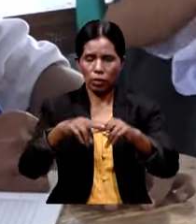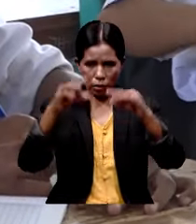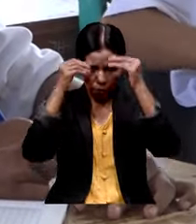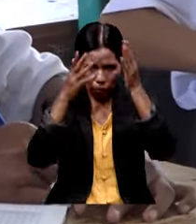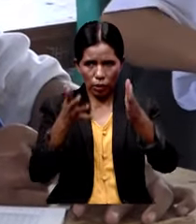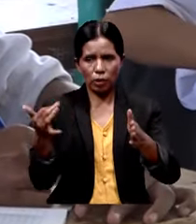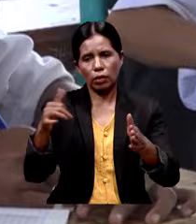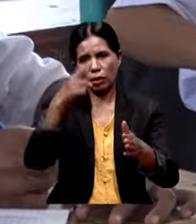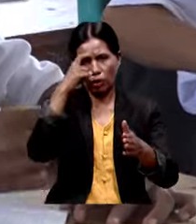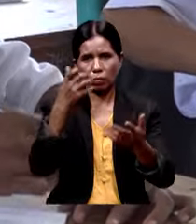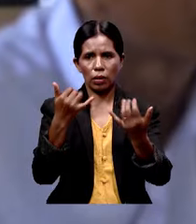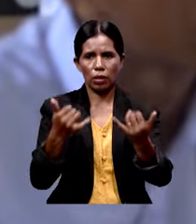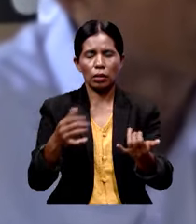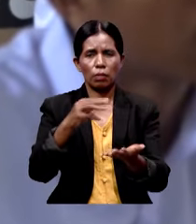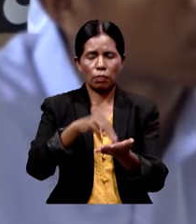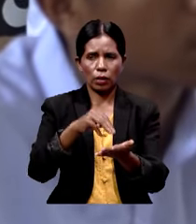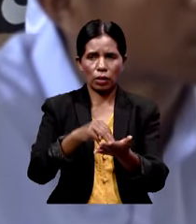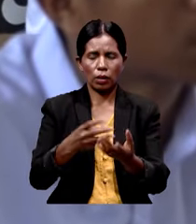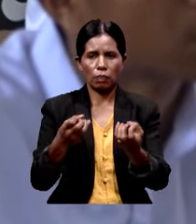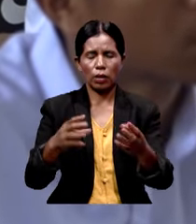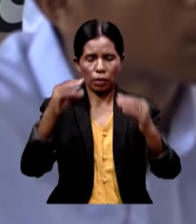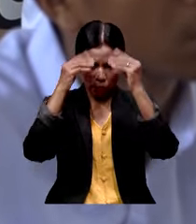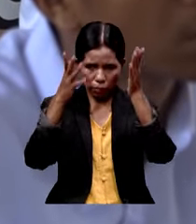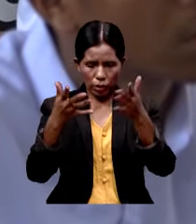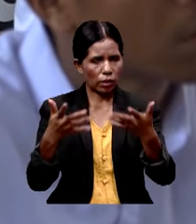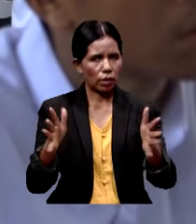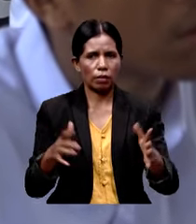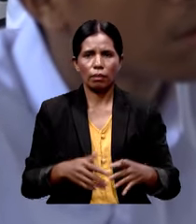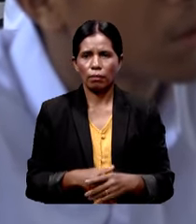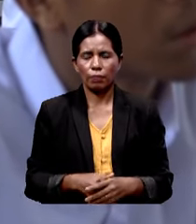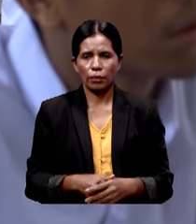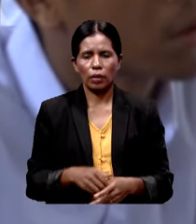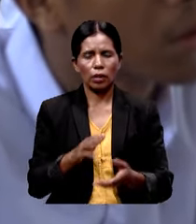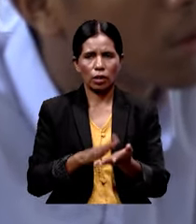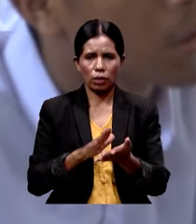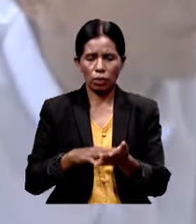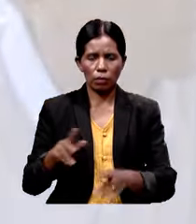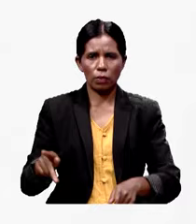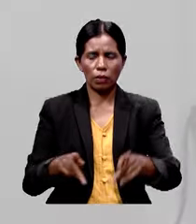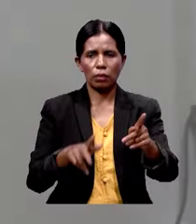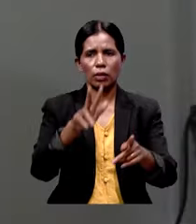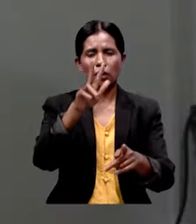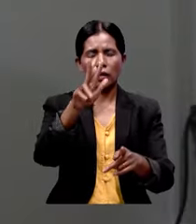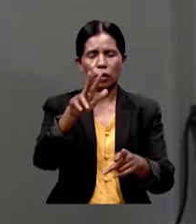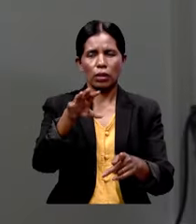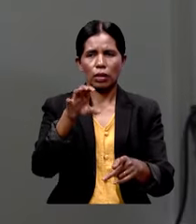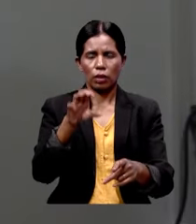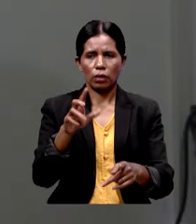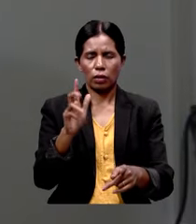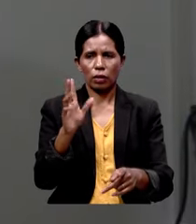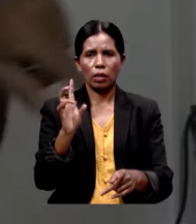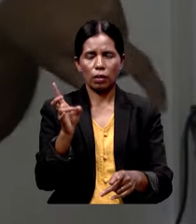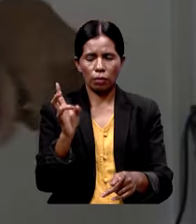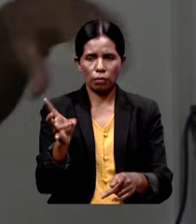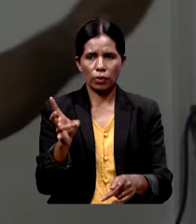professores, tam badaudão ne matéria balum professores lá Ilha. Escola pública, 364 de